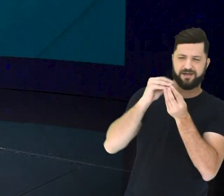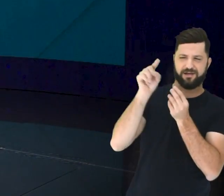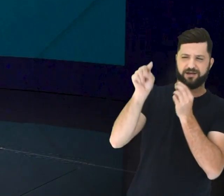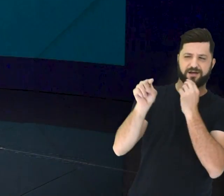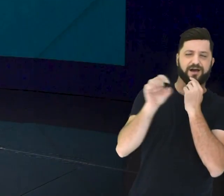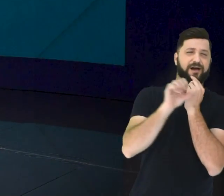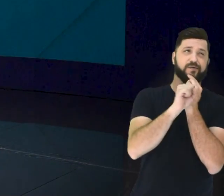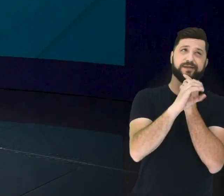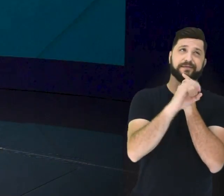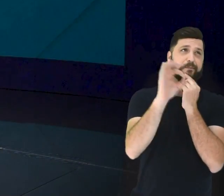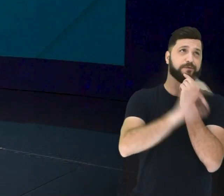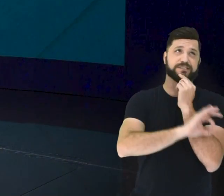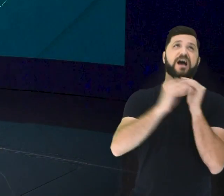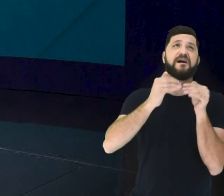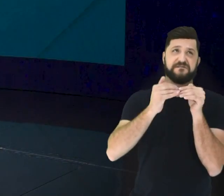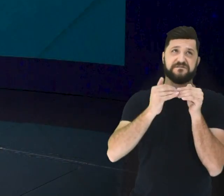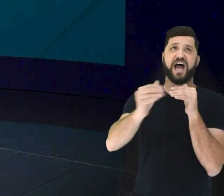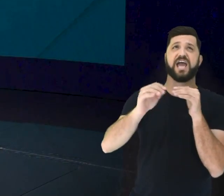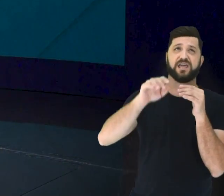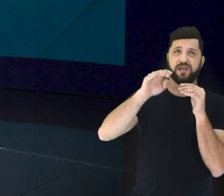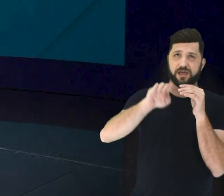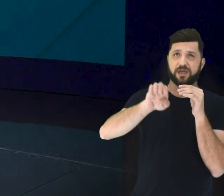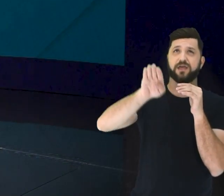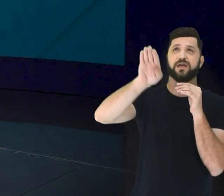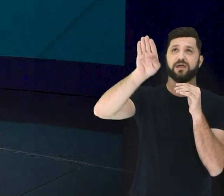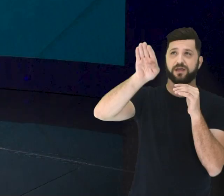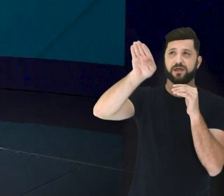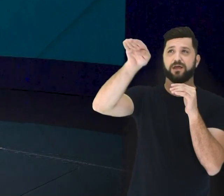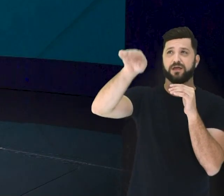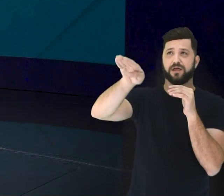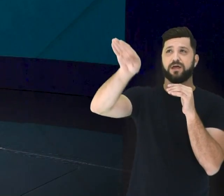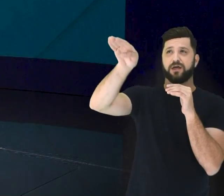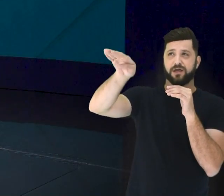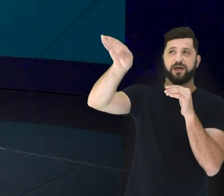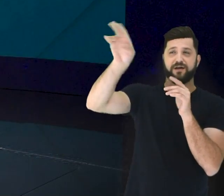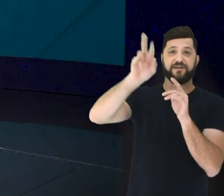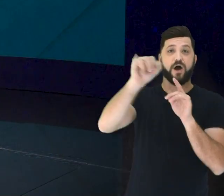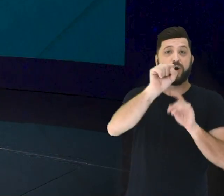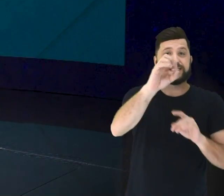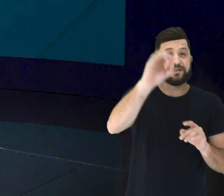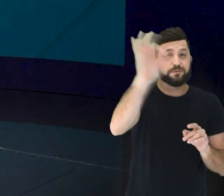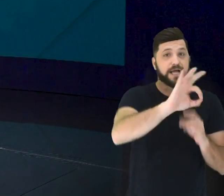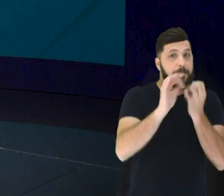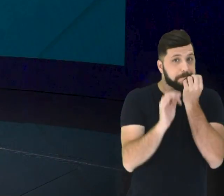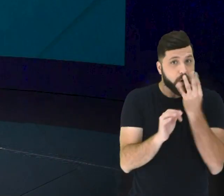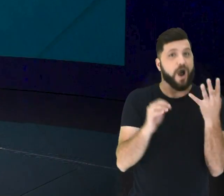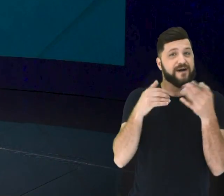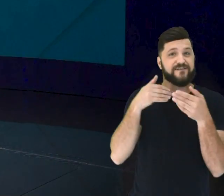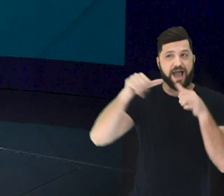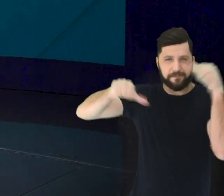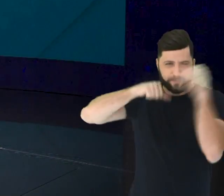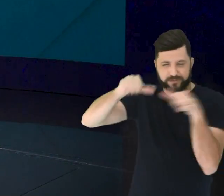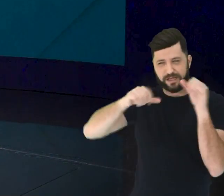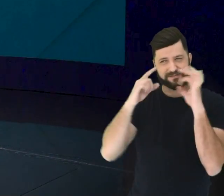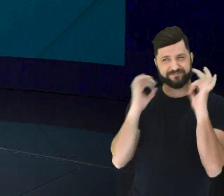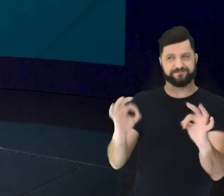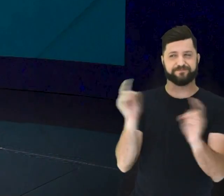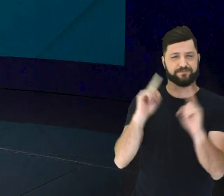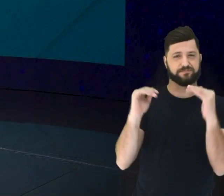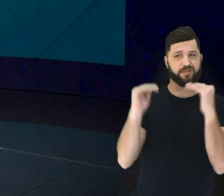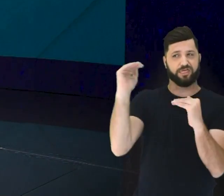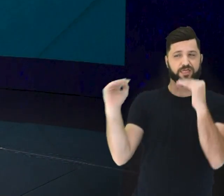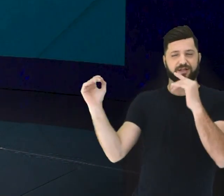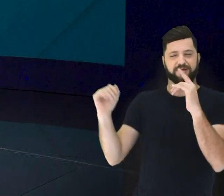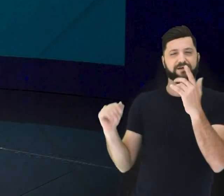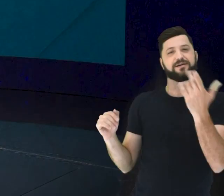eu sei que oitenta por cento das vezes depois de barras boas vêm/de é a tentativa de segunda a perna no tempo que eu